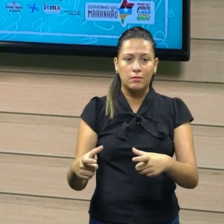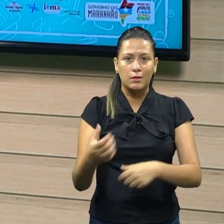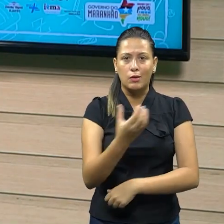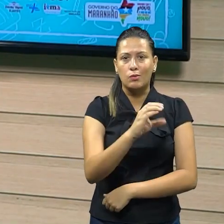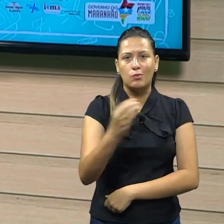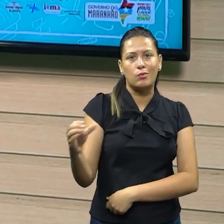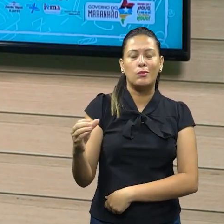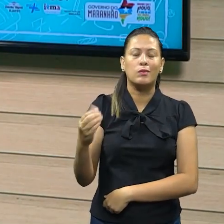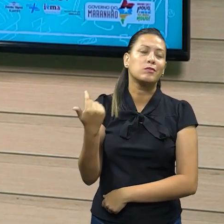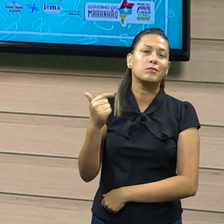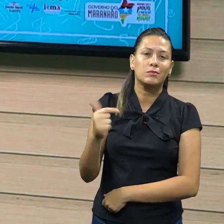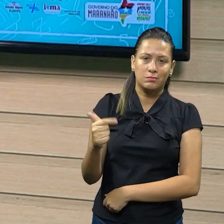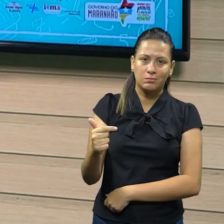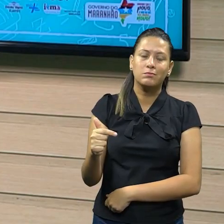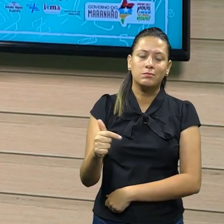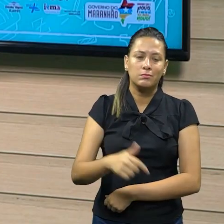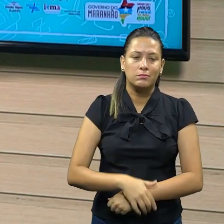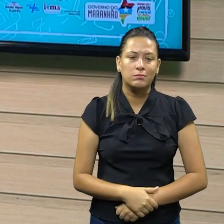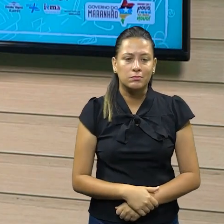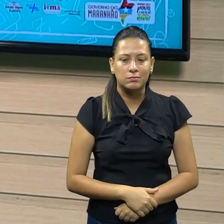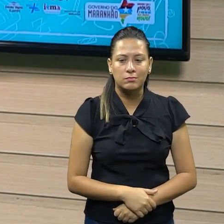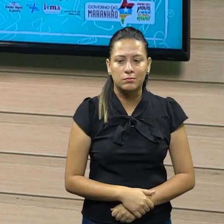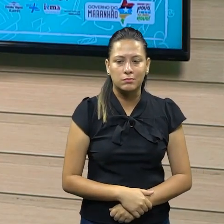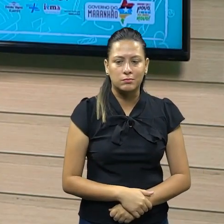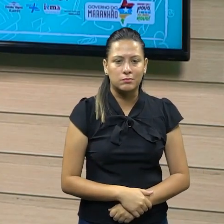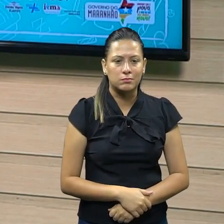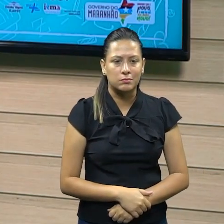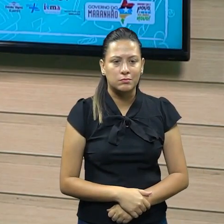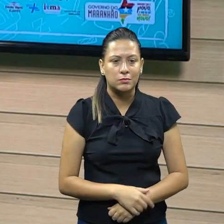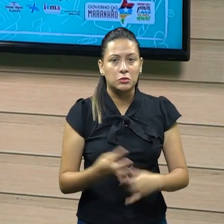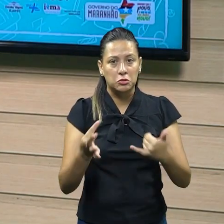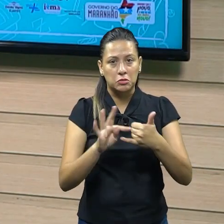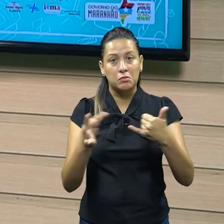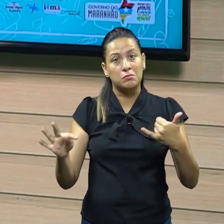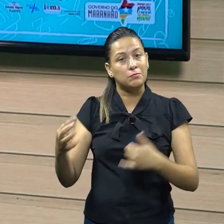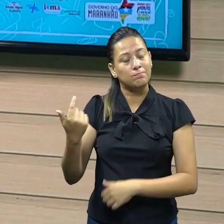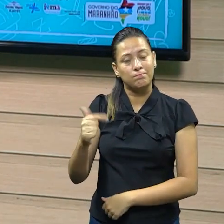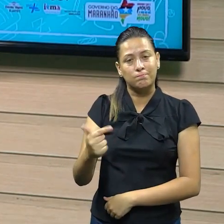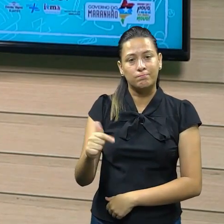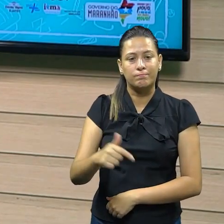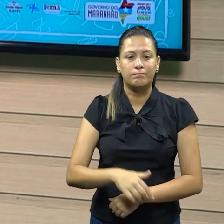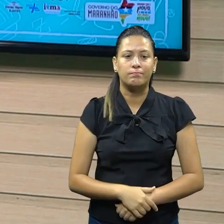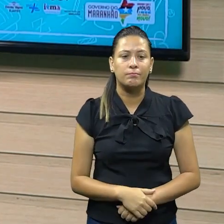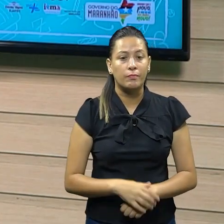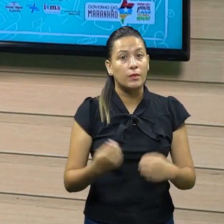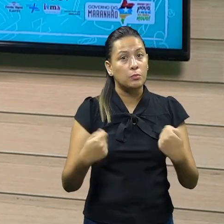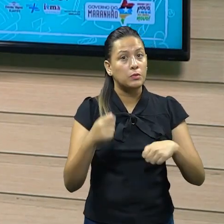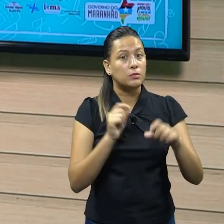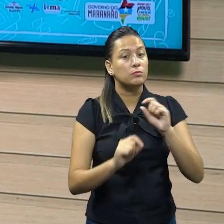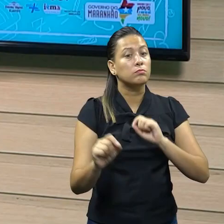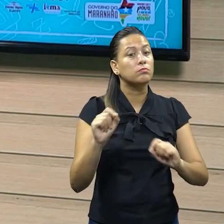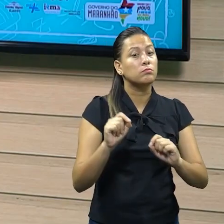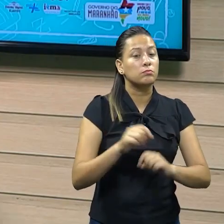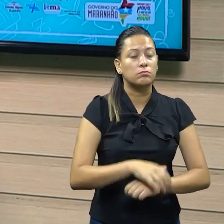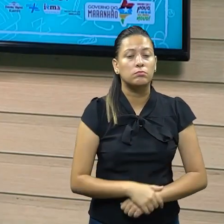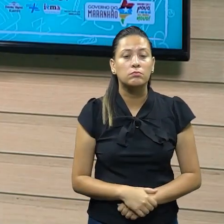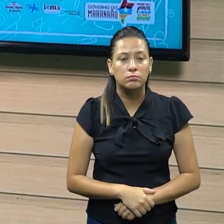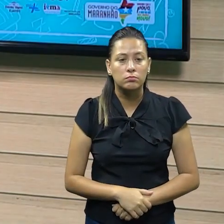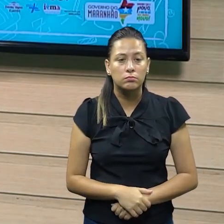está passando corrente elétrica, não está passando nenhum tipo de tensão. E para isso você